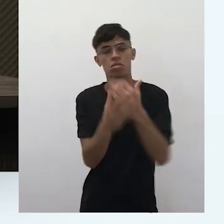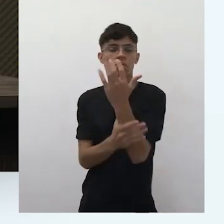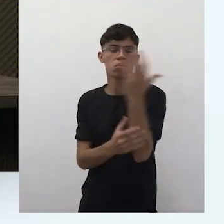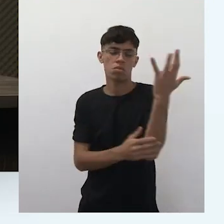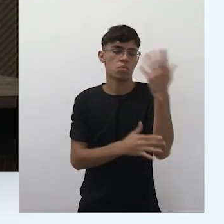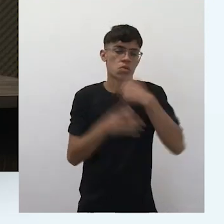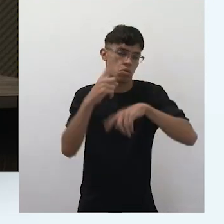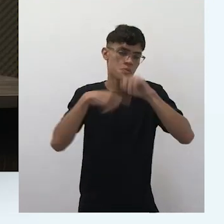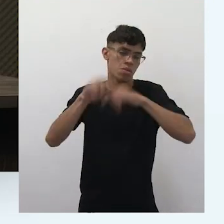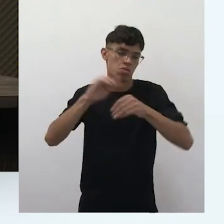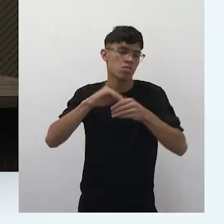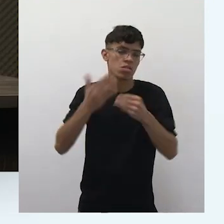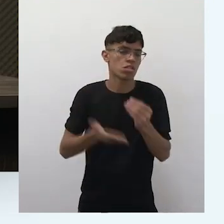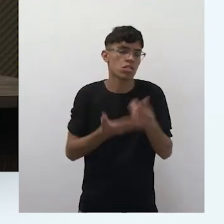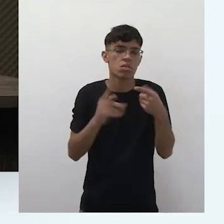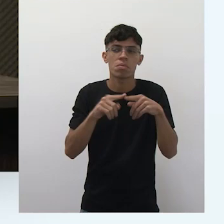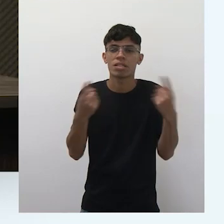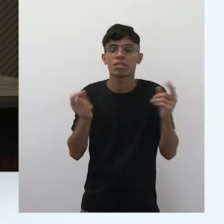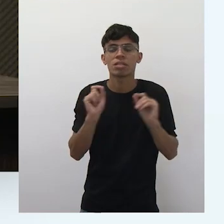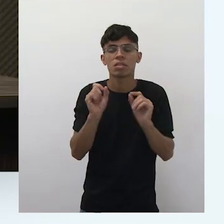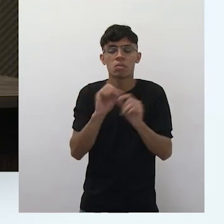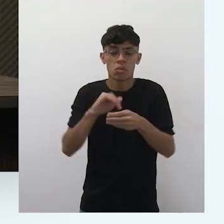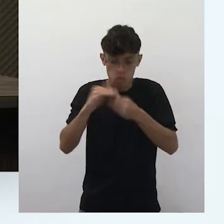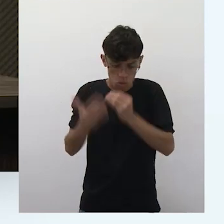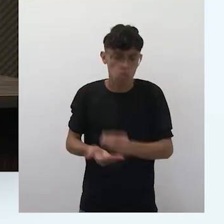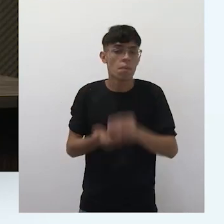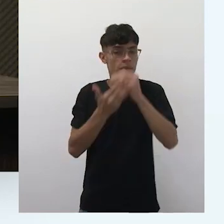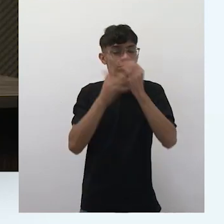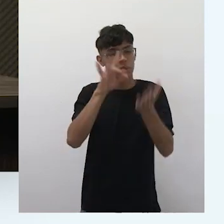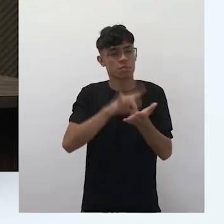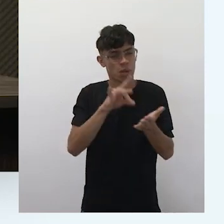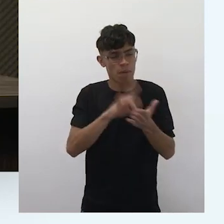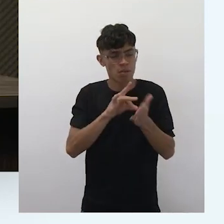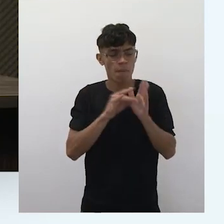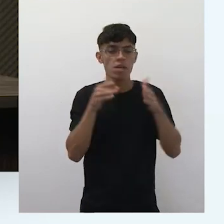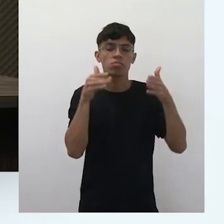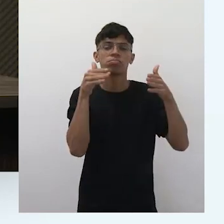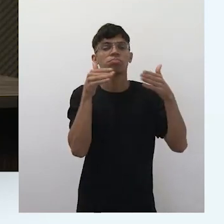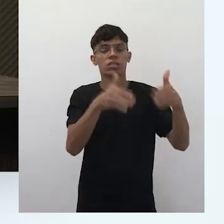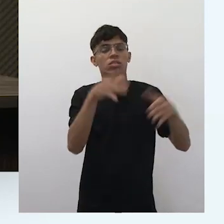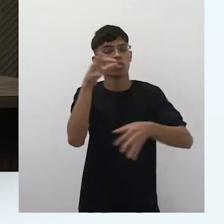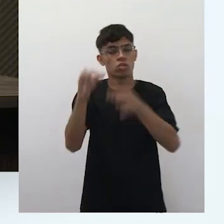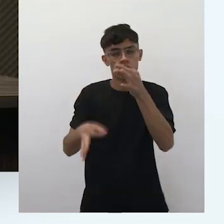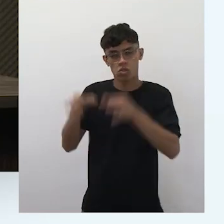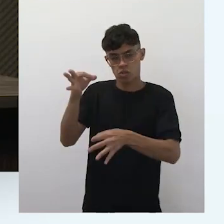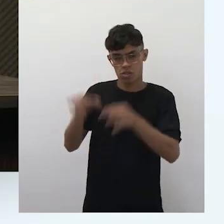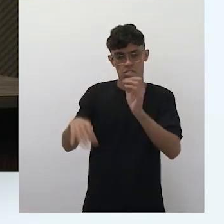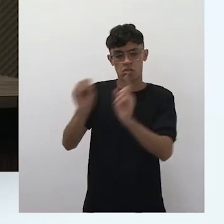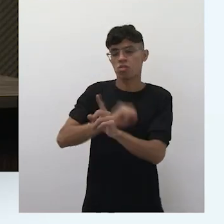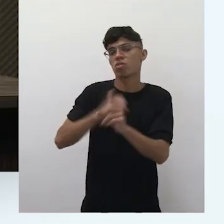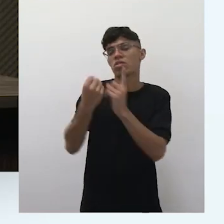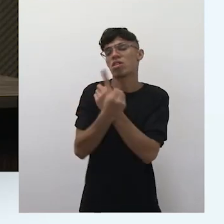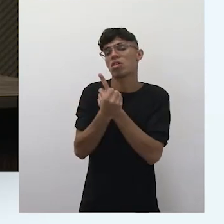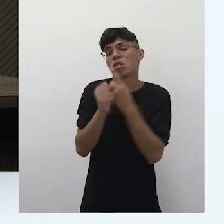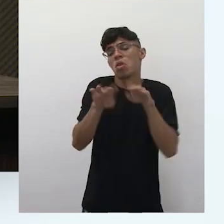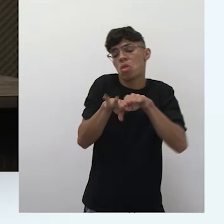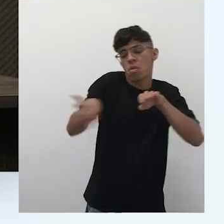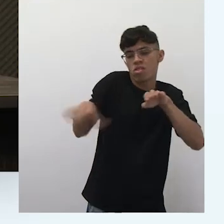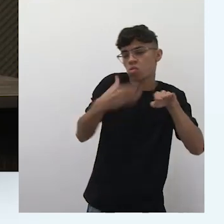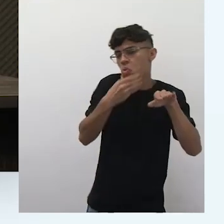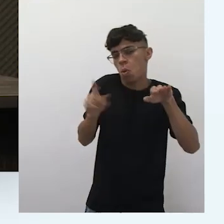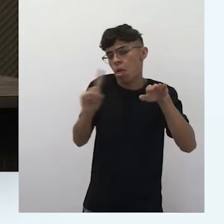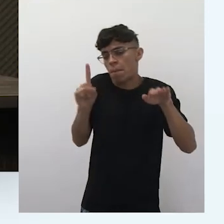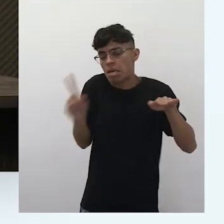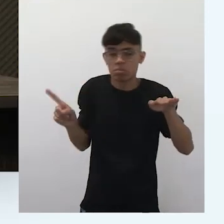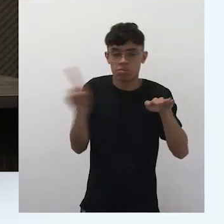desenvolvimento sustentável, mas uma verdadeira sustentabilidade ambiental ligada à justiça social, sem separar o homem. Né? Então, está